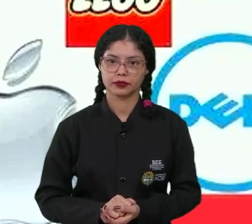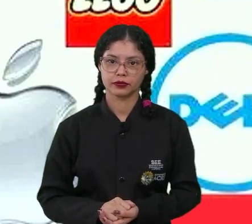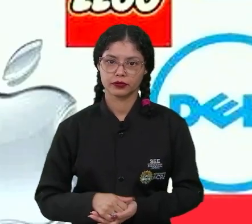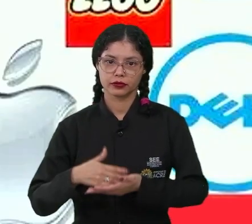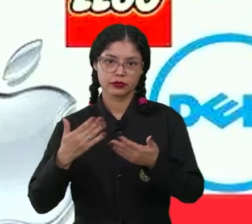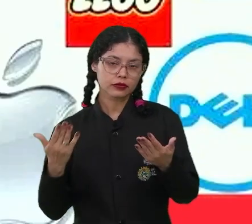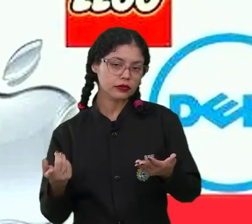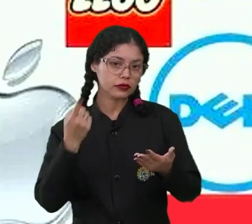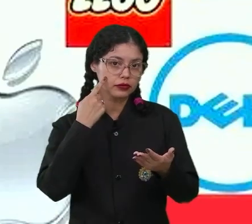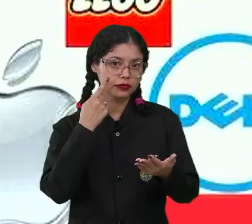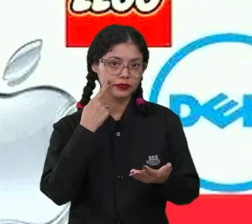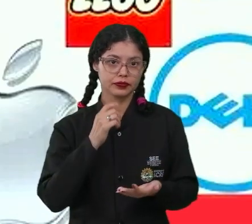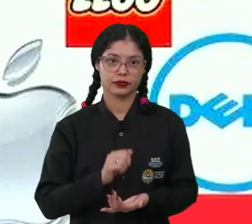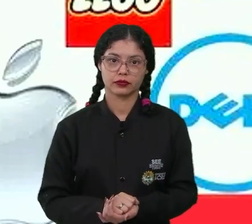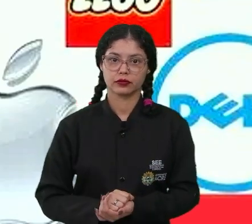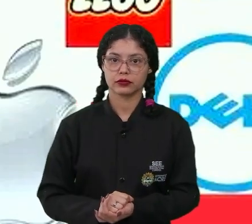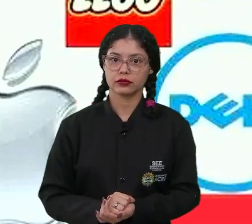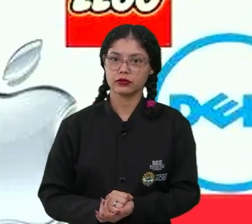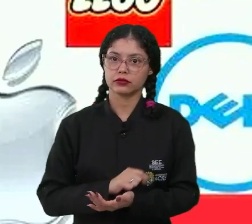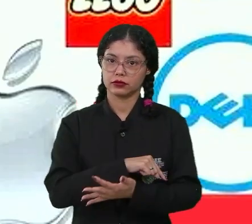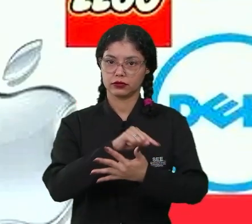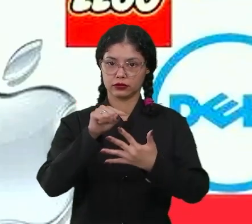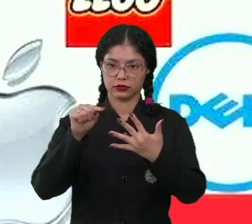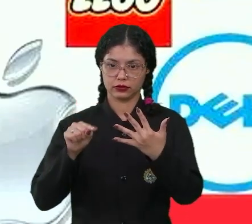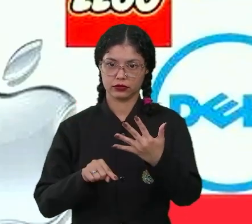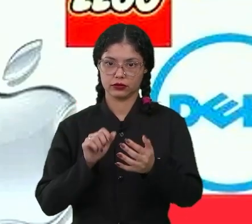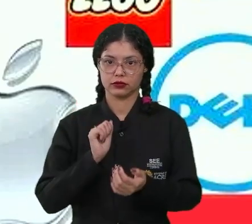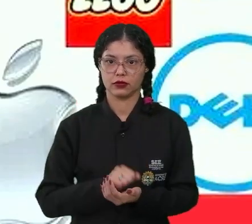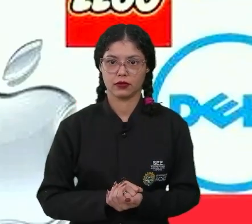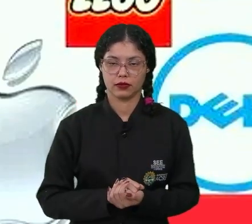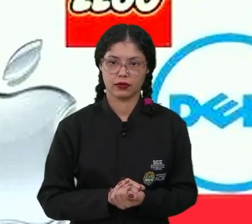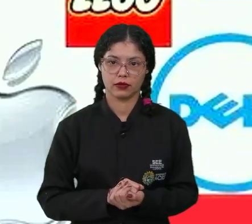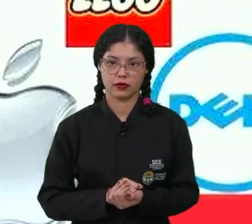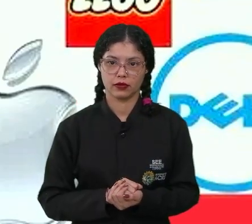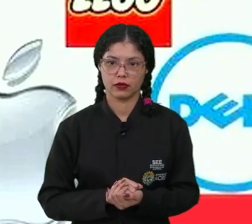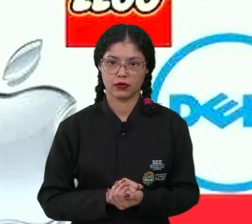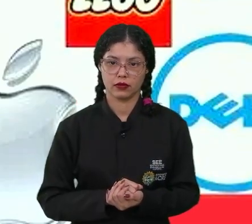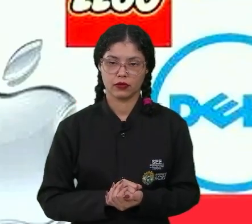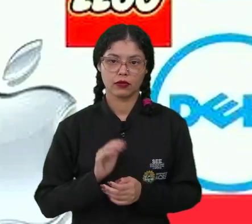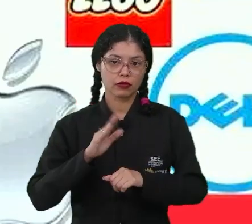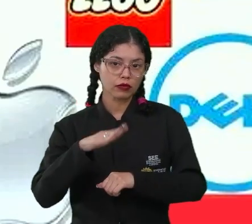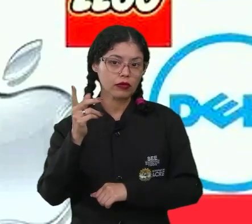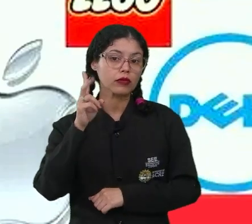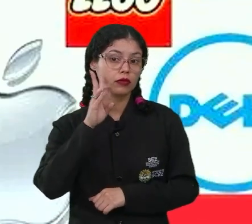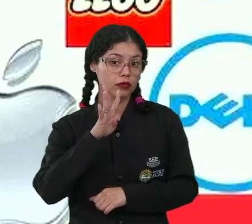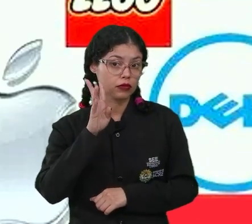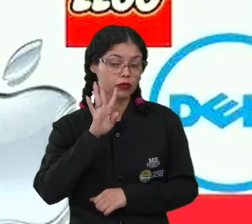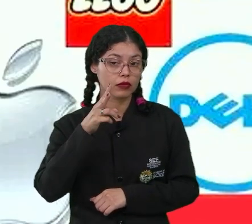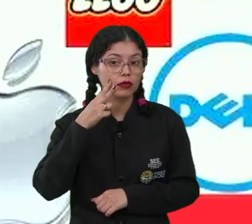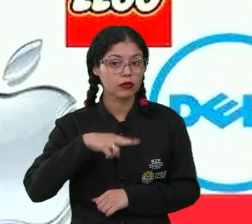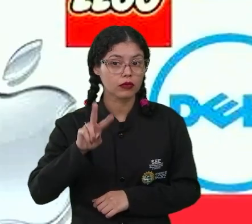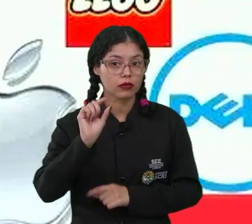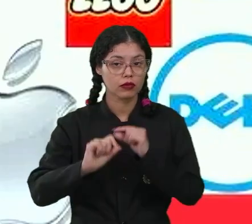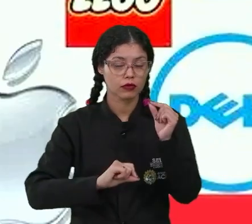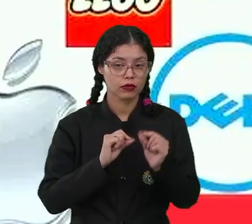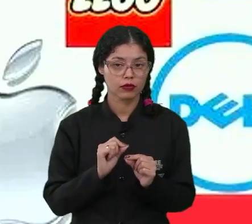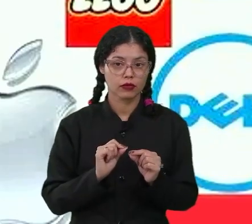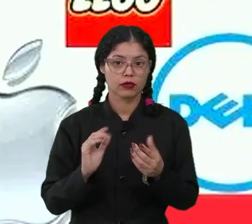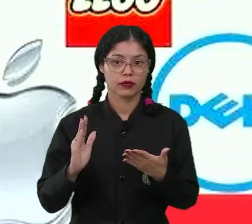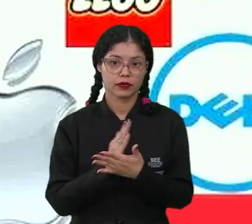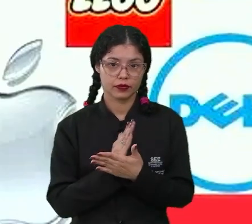Bom, observem aí, pessoal, são várias empresas. E o mais interessante dessas empresas é